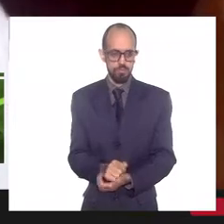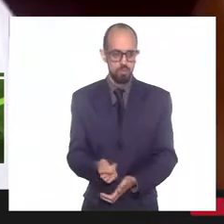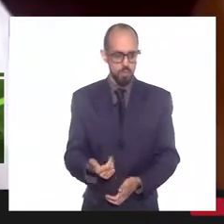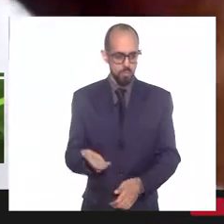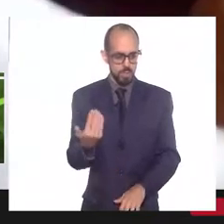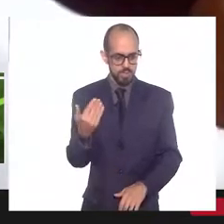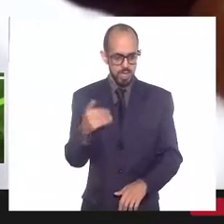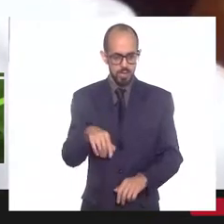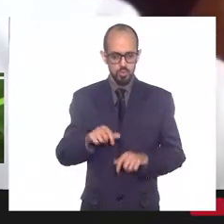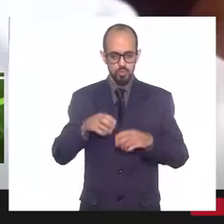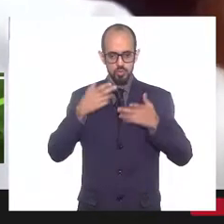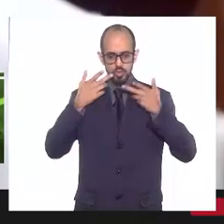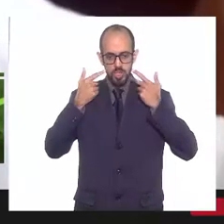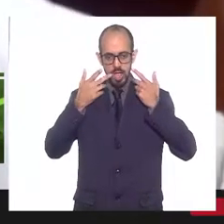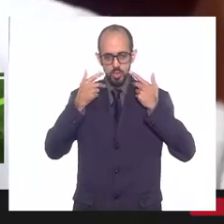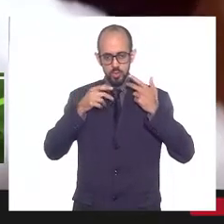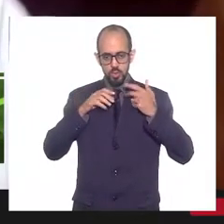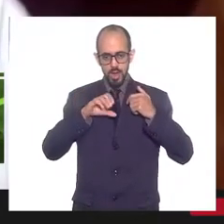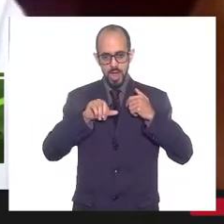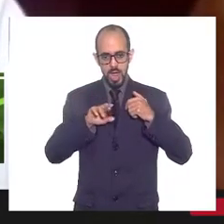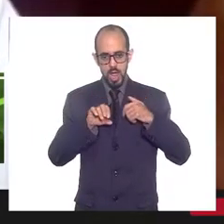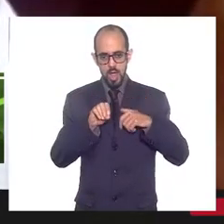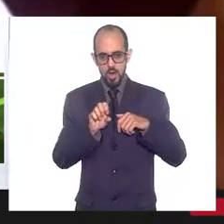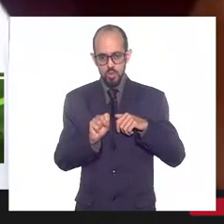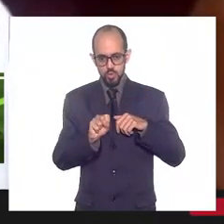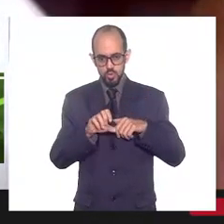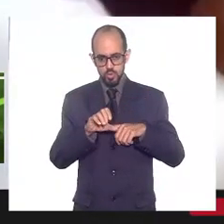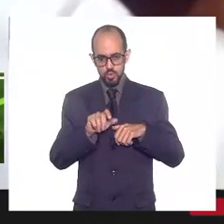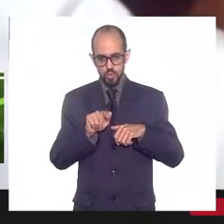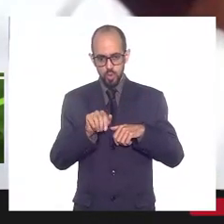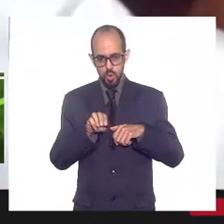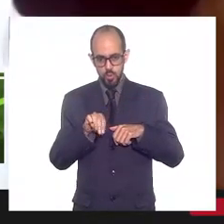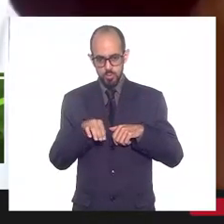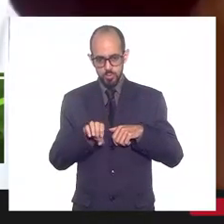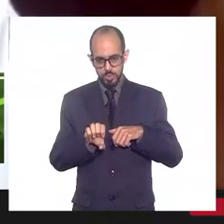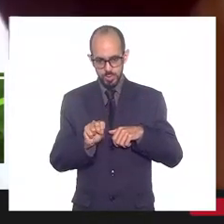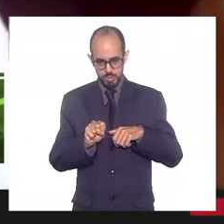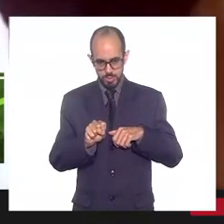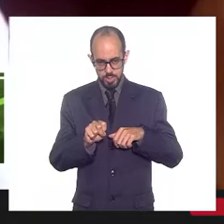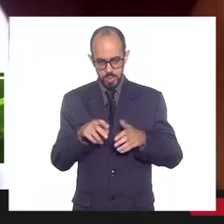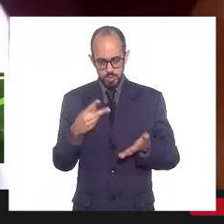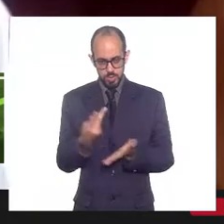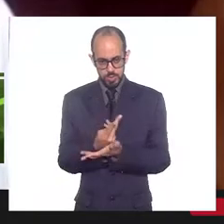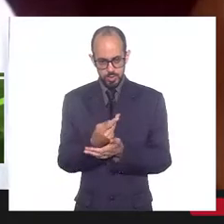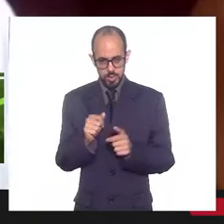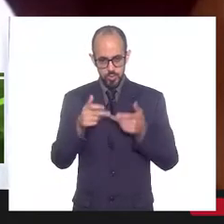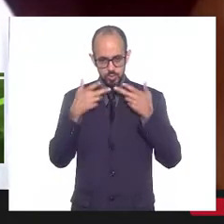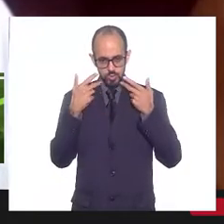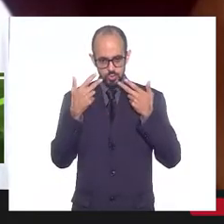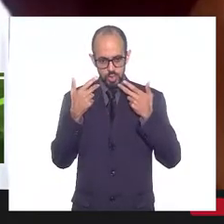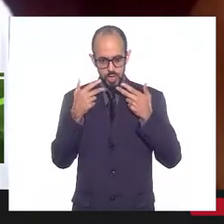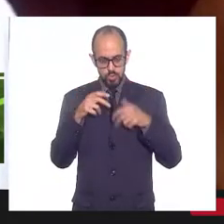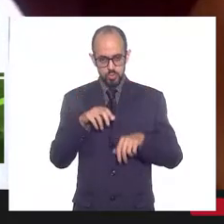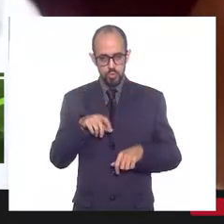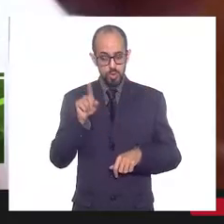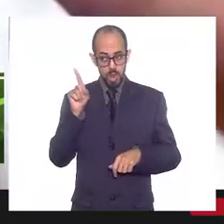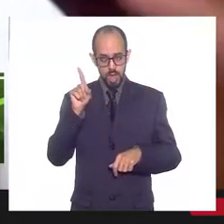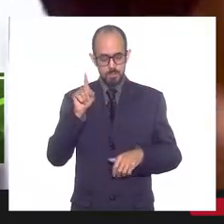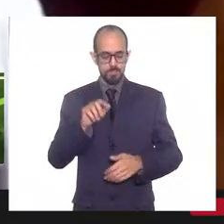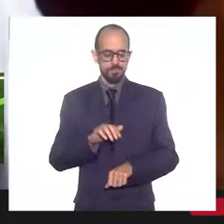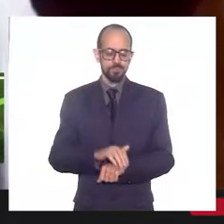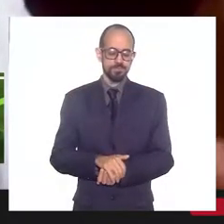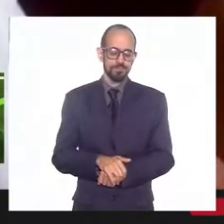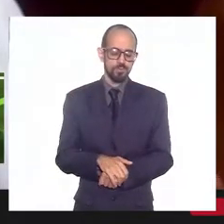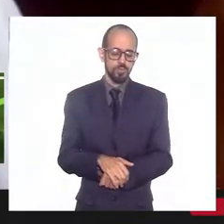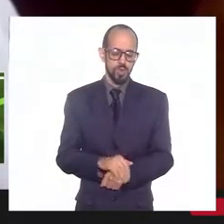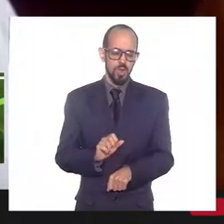do Teatro Carlos Gomes recentemente antes da pandemia tivemos um espetáculo no no Carlos Gomes e